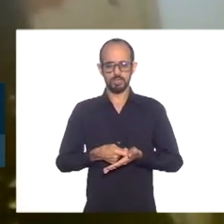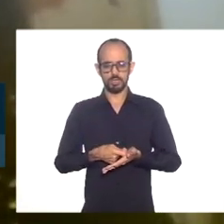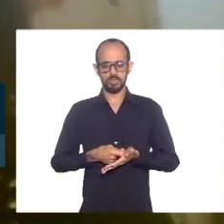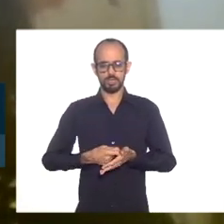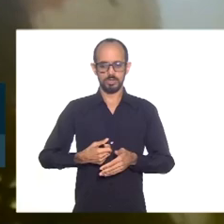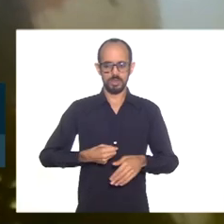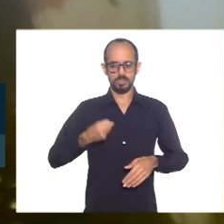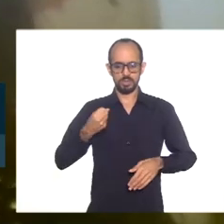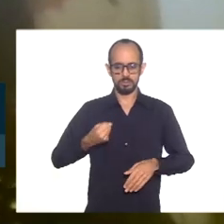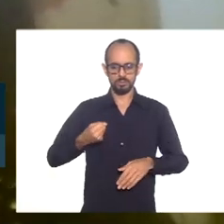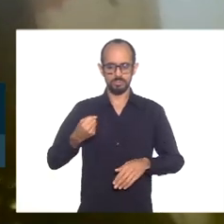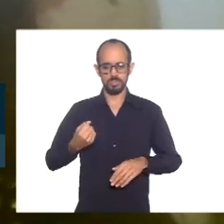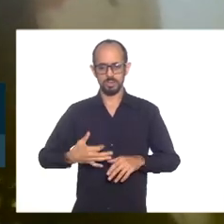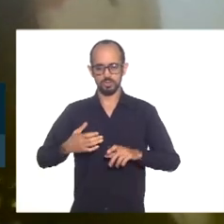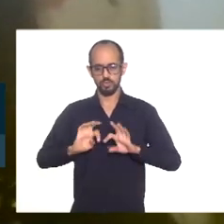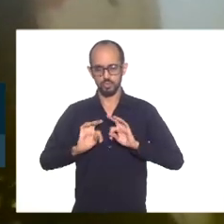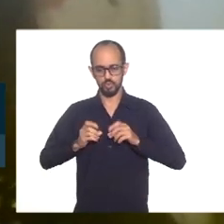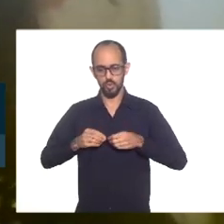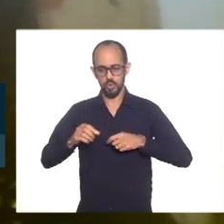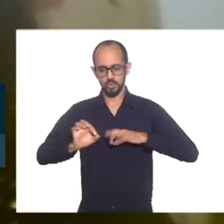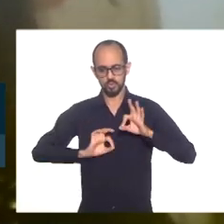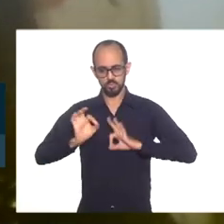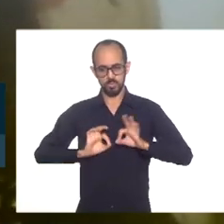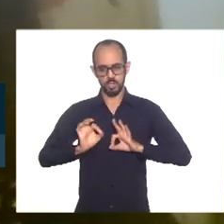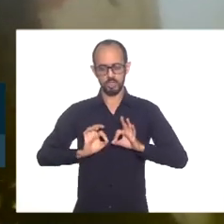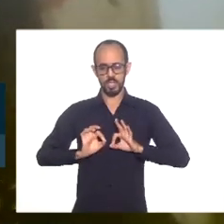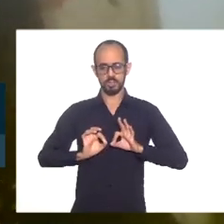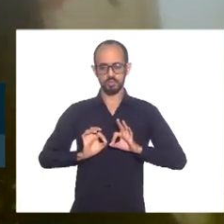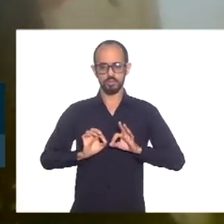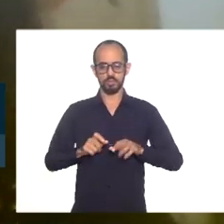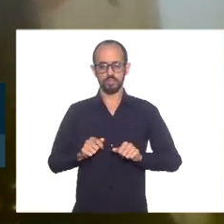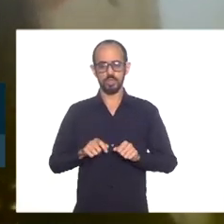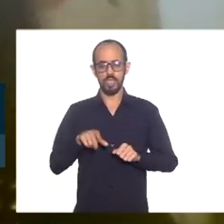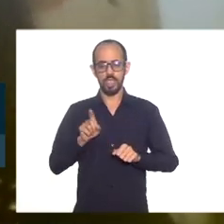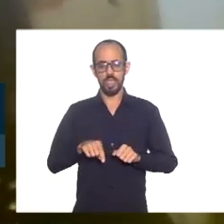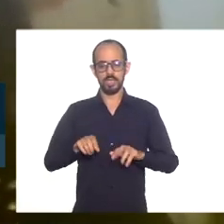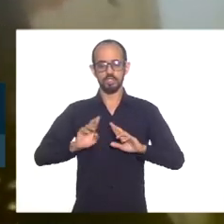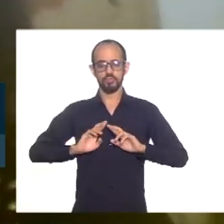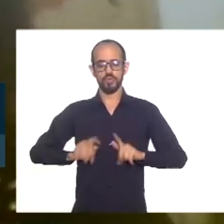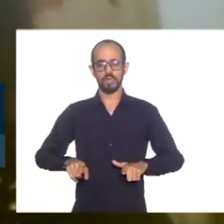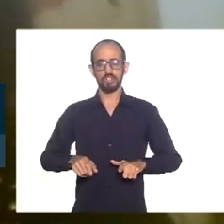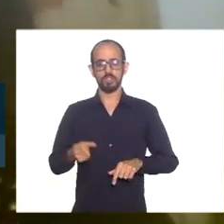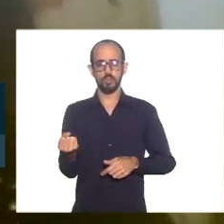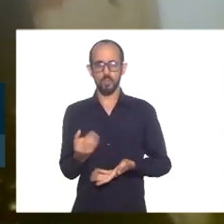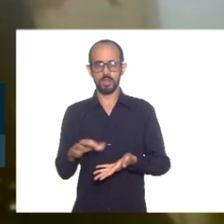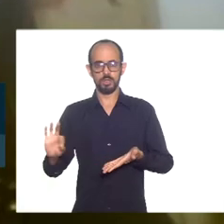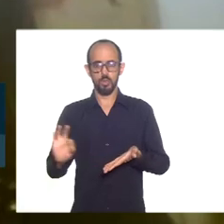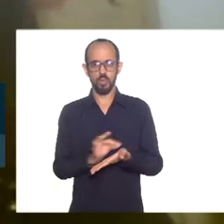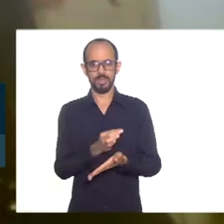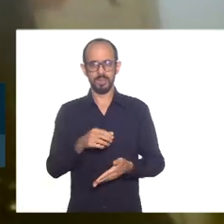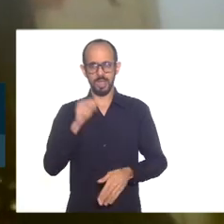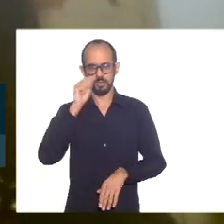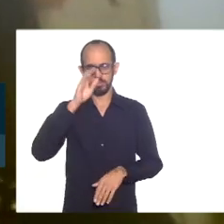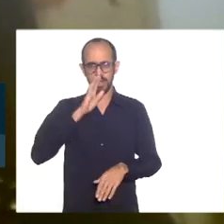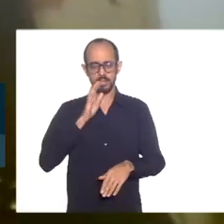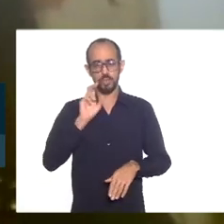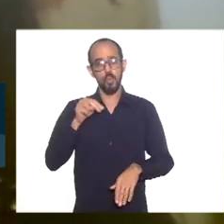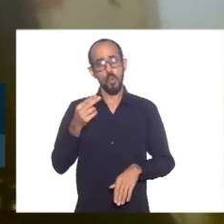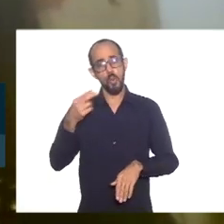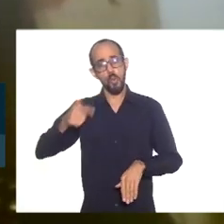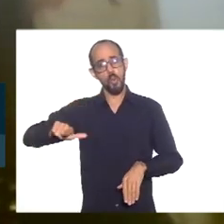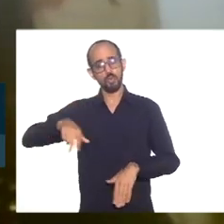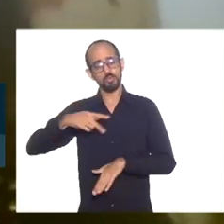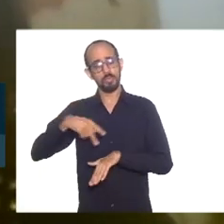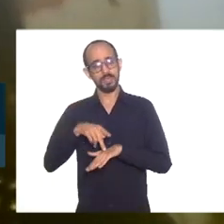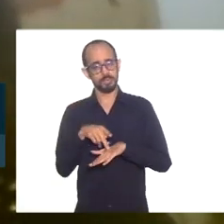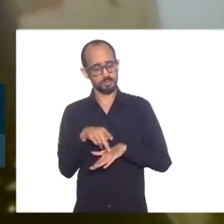detalhamento de projetos como esse vêm sendo distintos quando contratados no Brasil e no exterior.